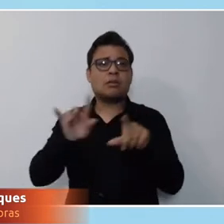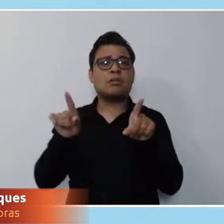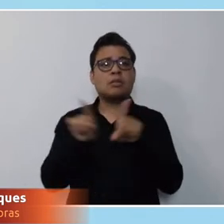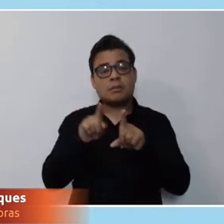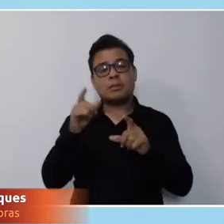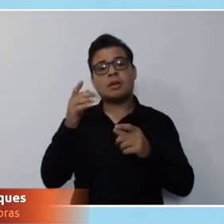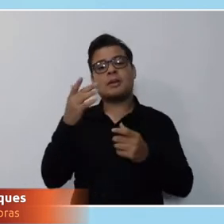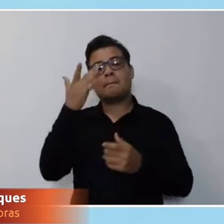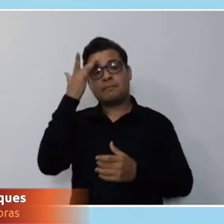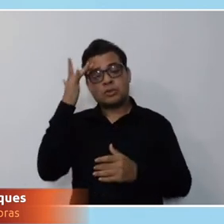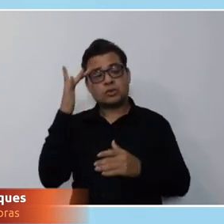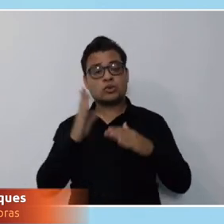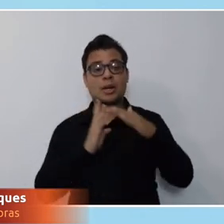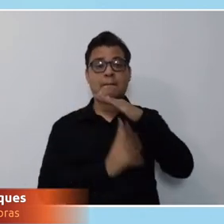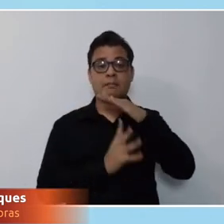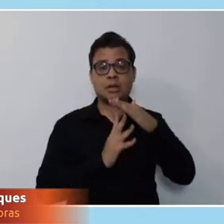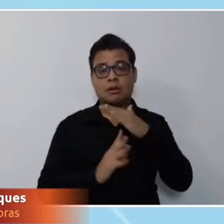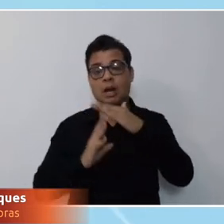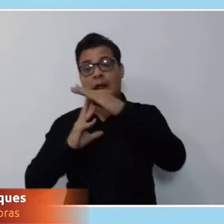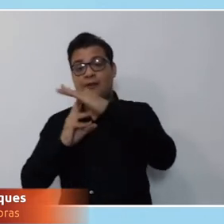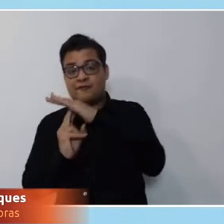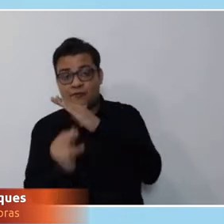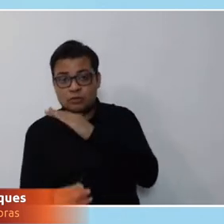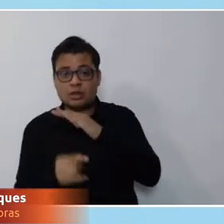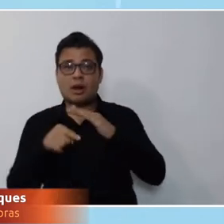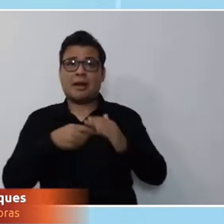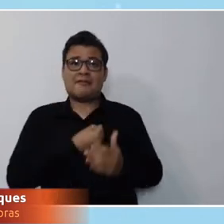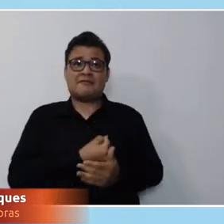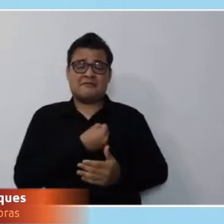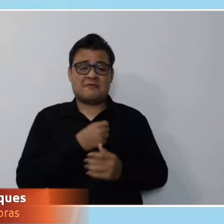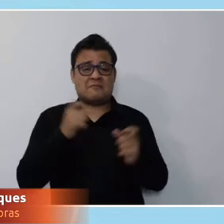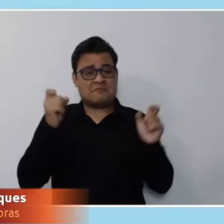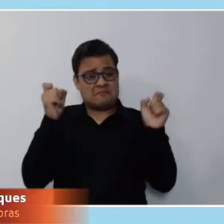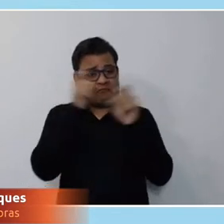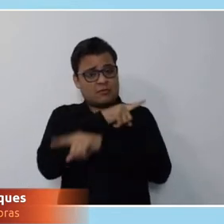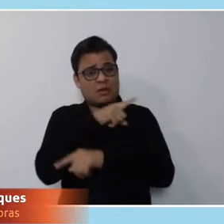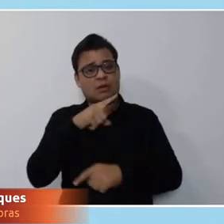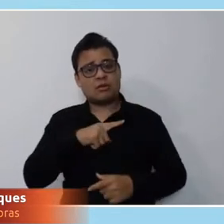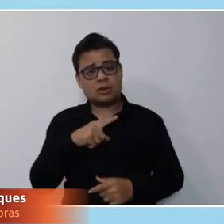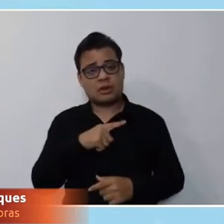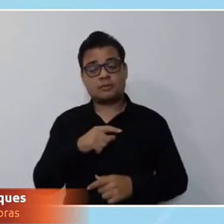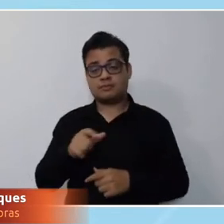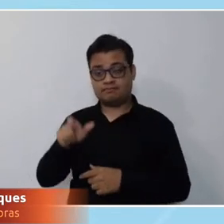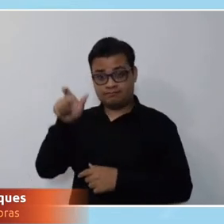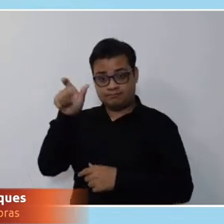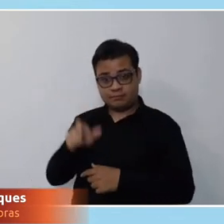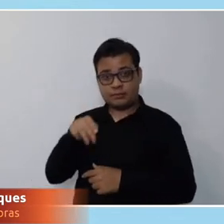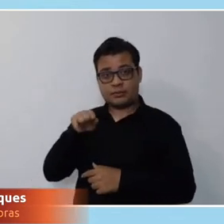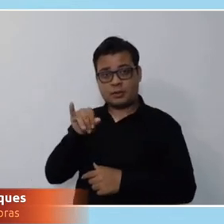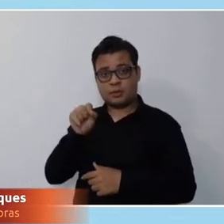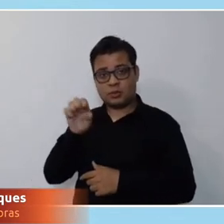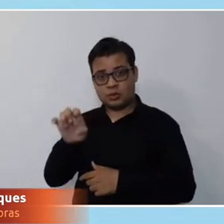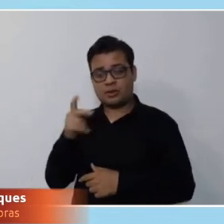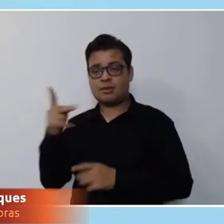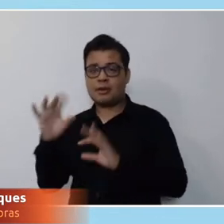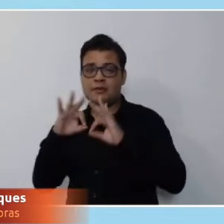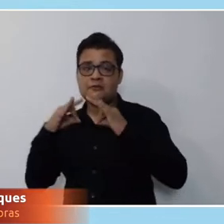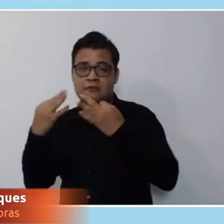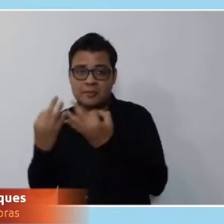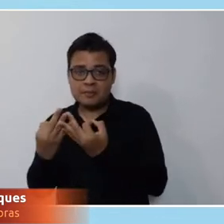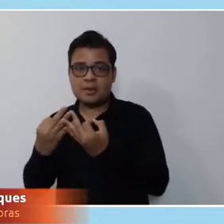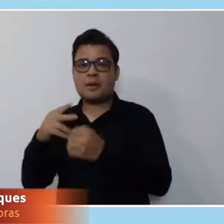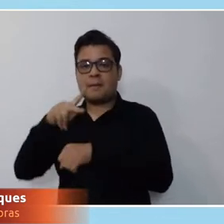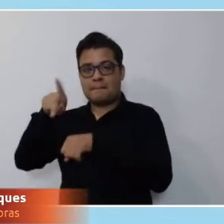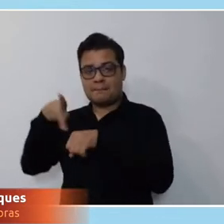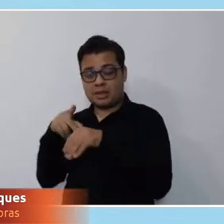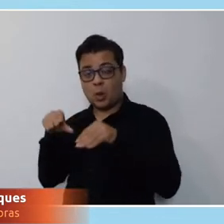imigrantes e refugiados no país. A República Democrática do Congo, de onde vieram Moise e a família dele, está entre os